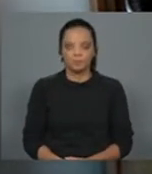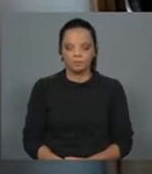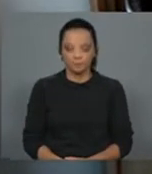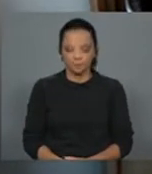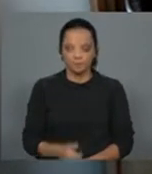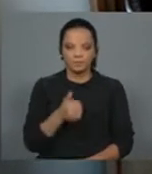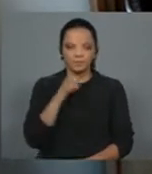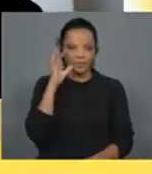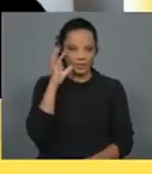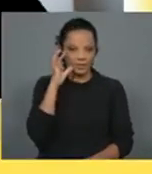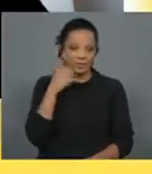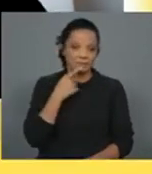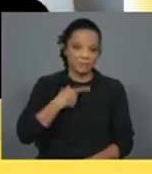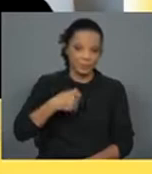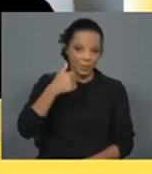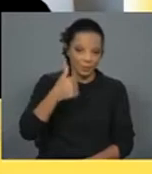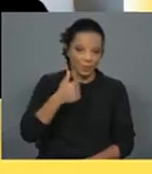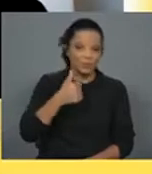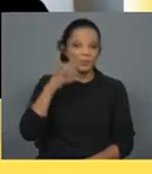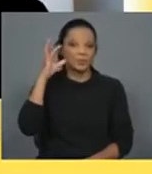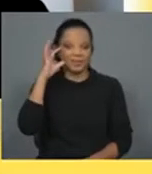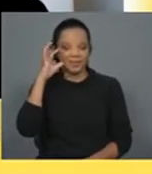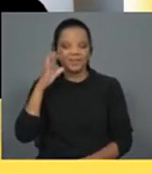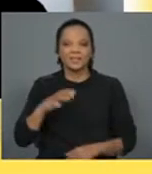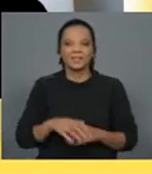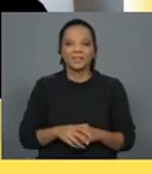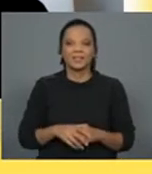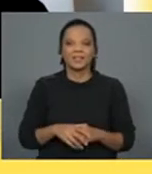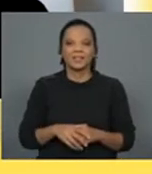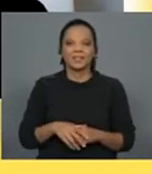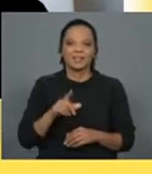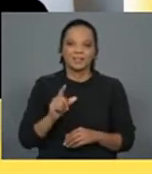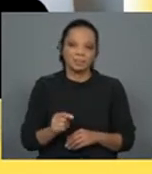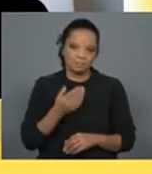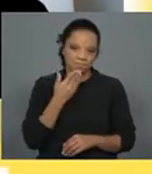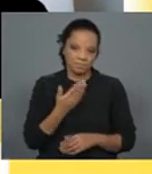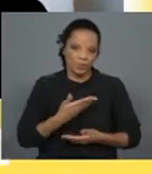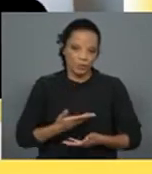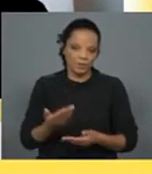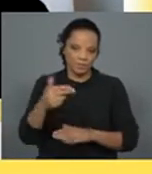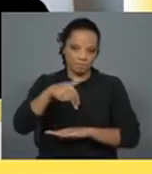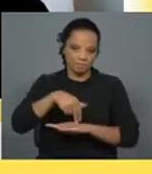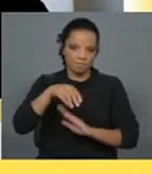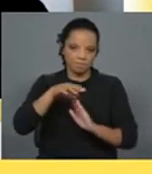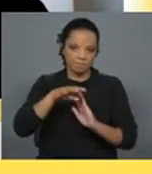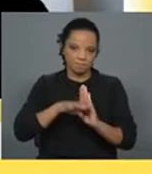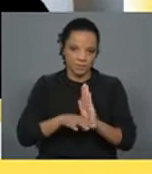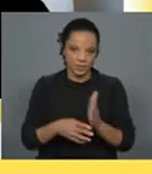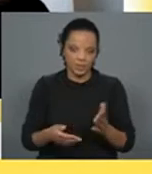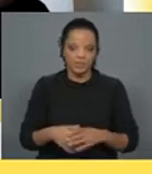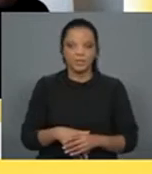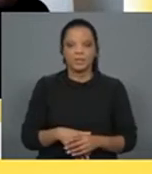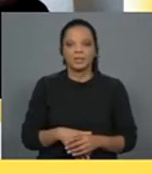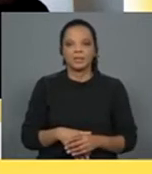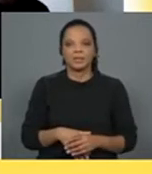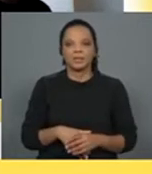Boa tarde, isso é uma boa questão, boa tarde. Também gostava de agradecer, portanto, o convite para estar aqui presente. E